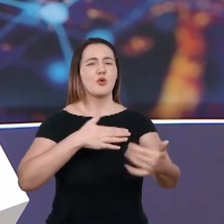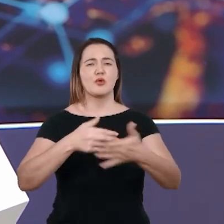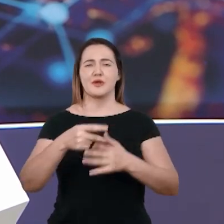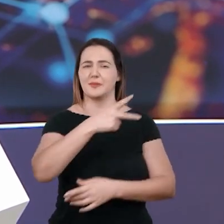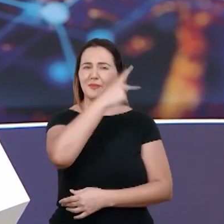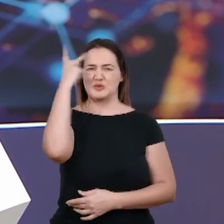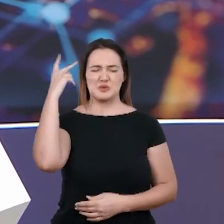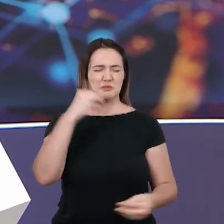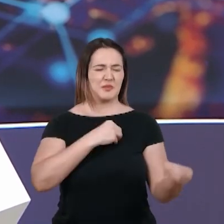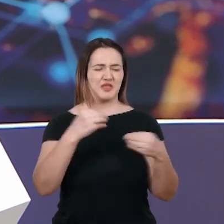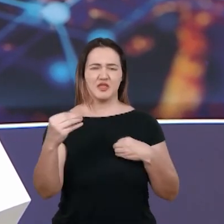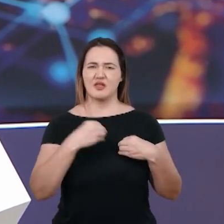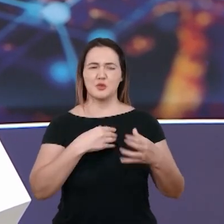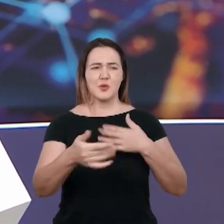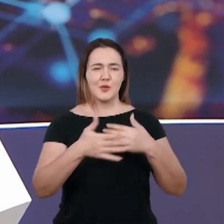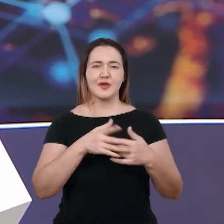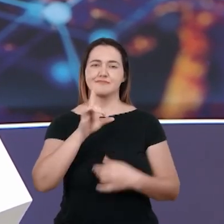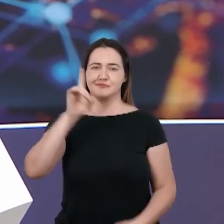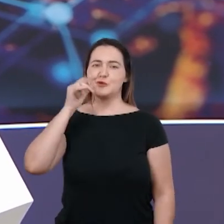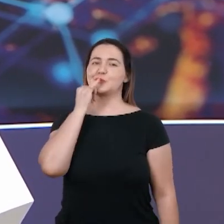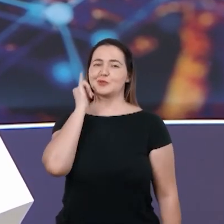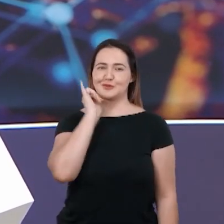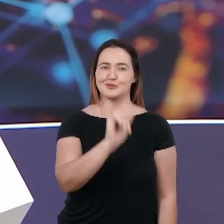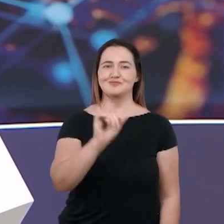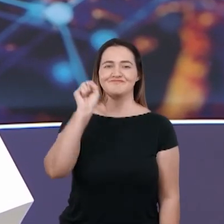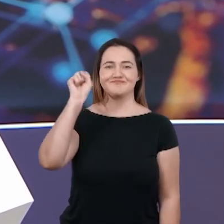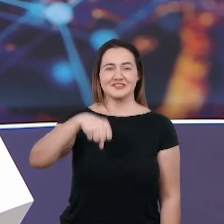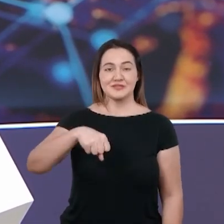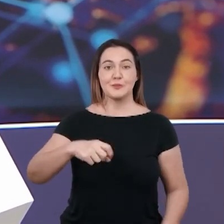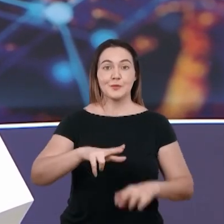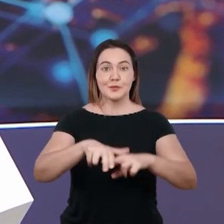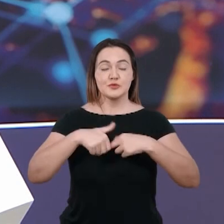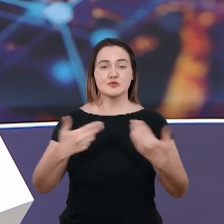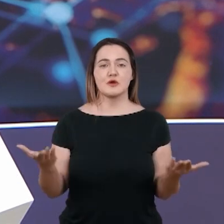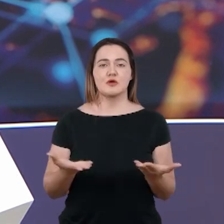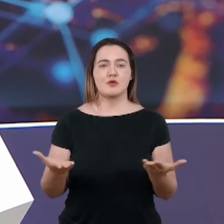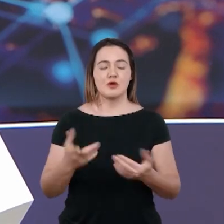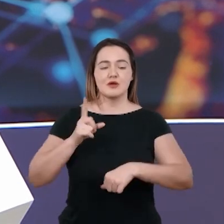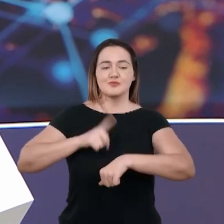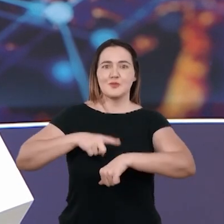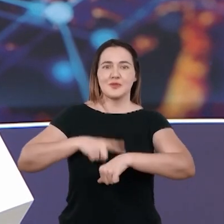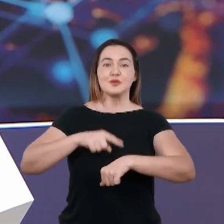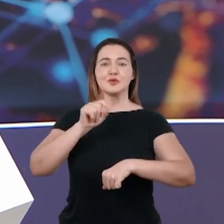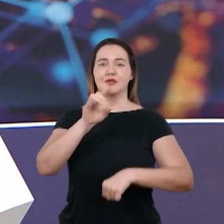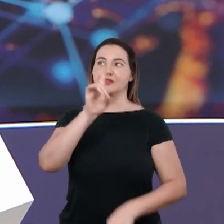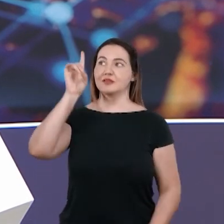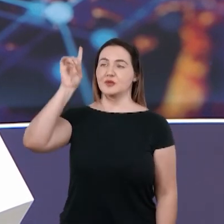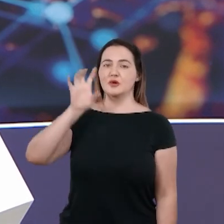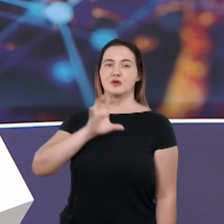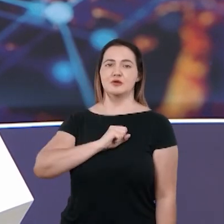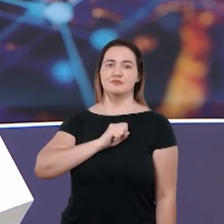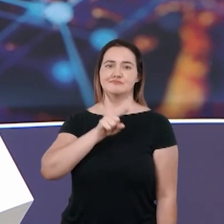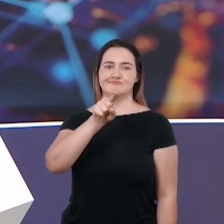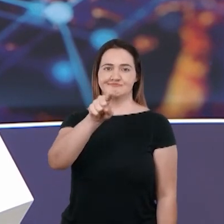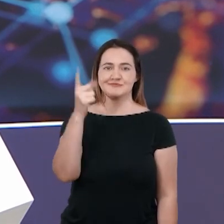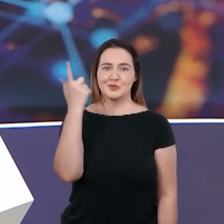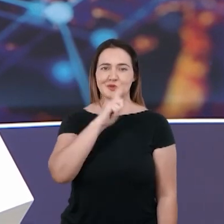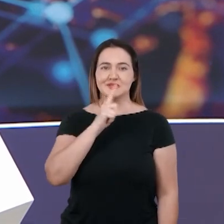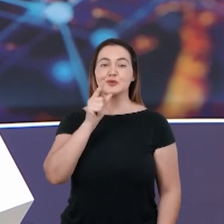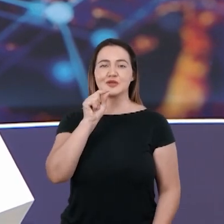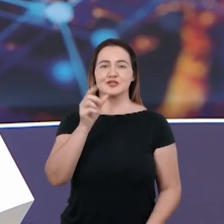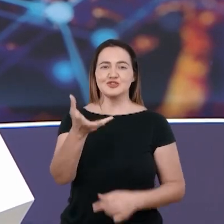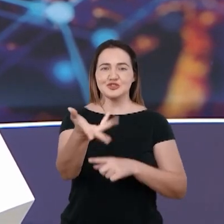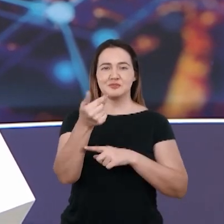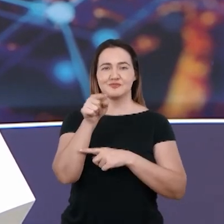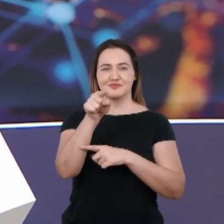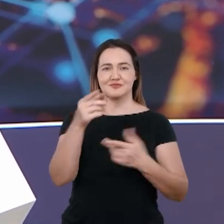tanto que Deus não possa perdoar. Portanto, ao chegar agora neste programa, saiba que Deus te ama e Ele vai falar ao